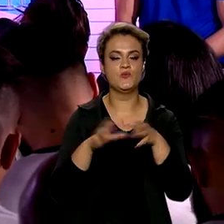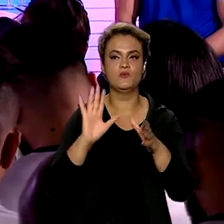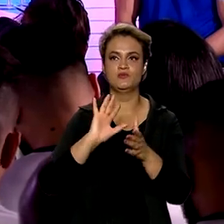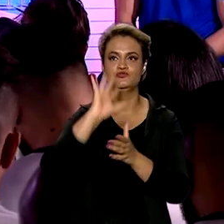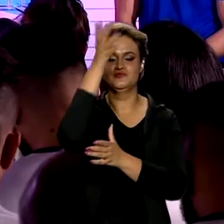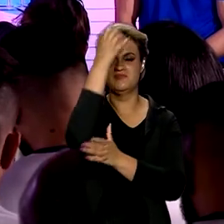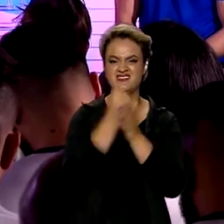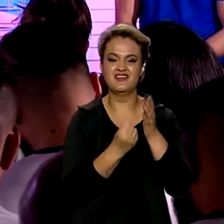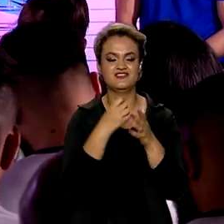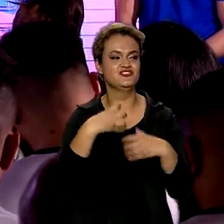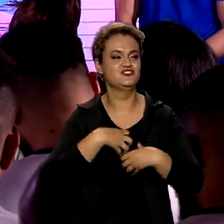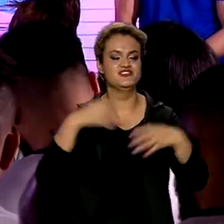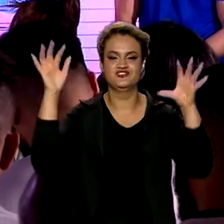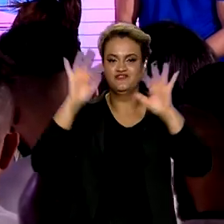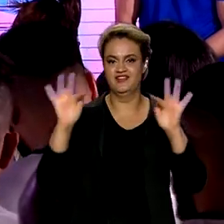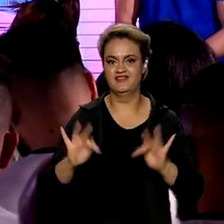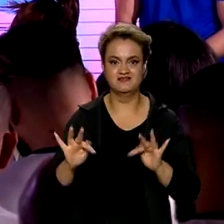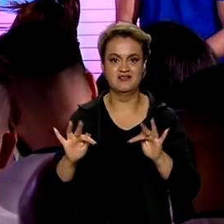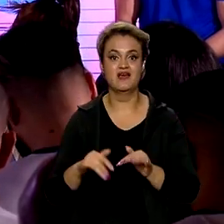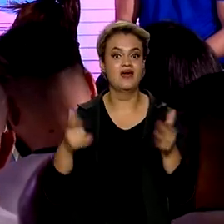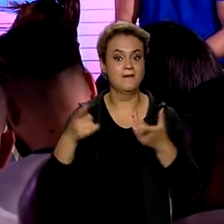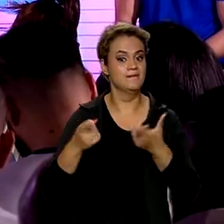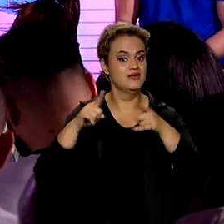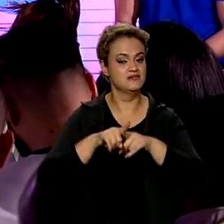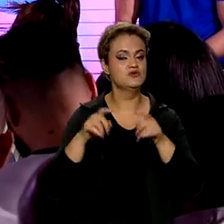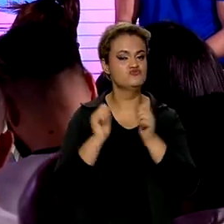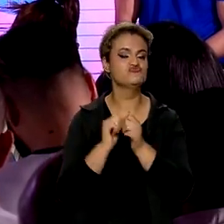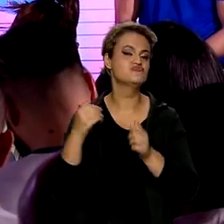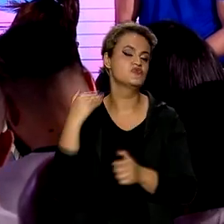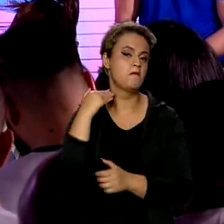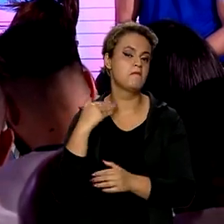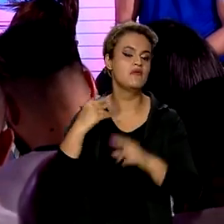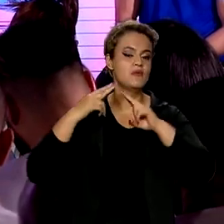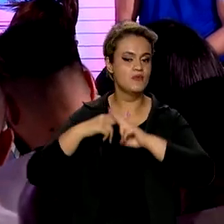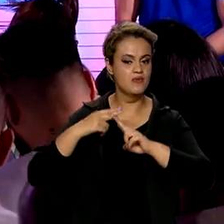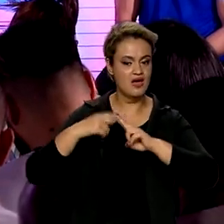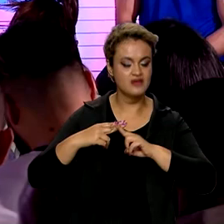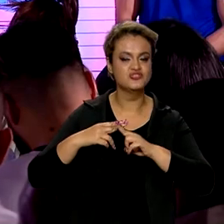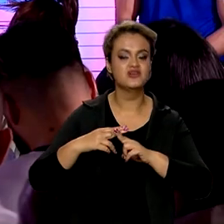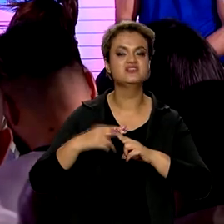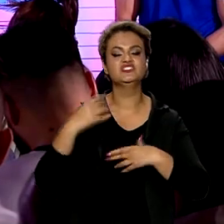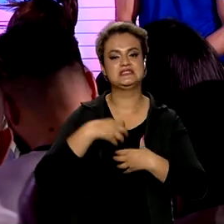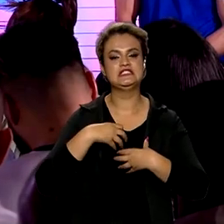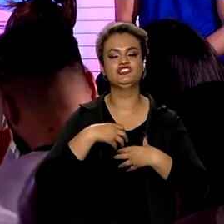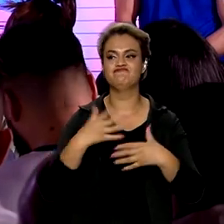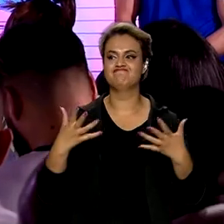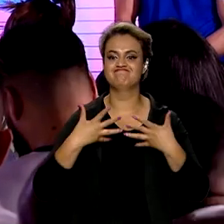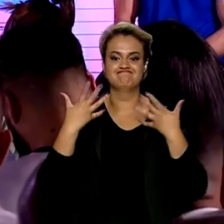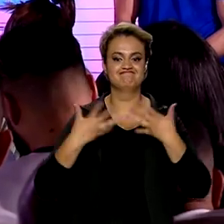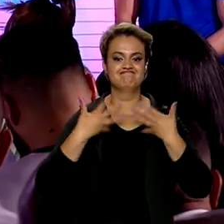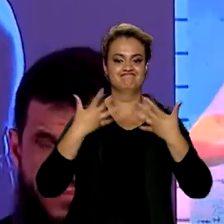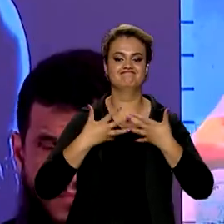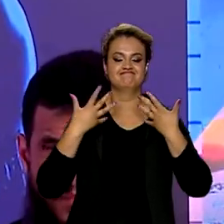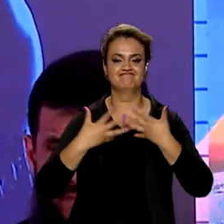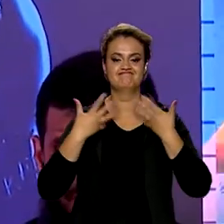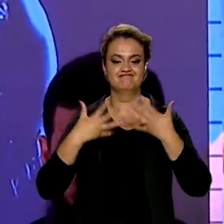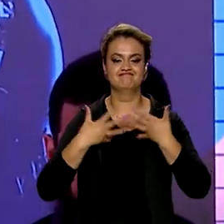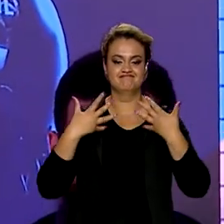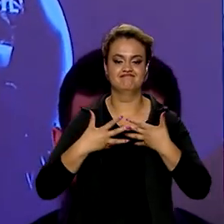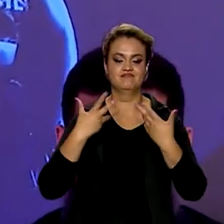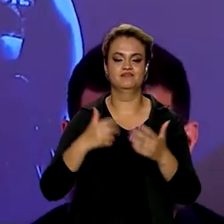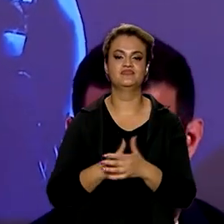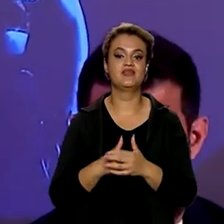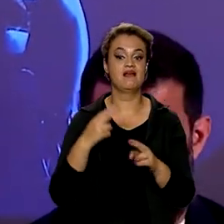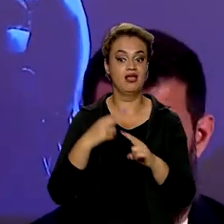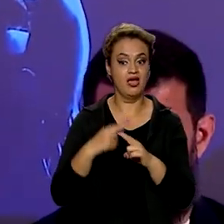de festa. A retomada da parceria com a Caixa Econômica Federal é motivo de muita alegria para nós. A Caixa e